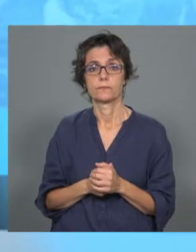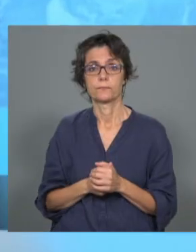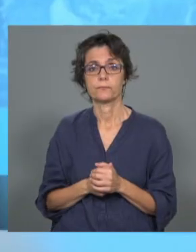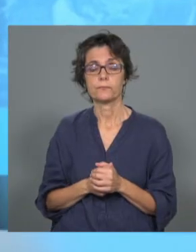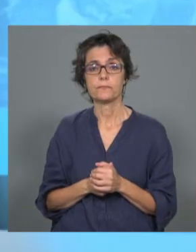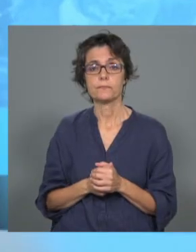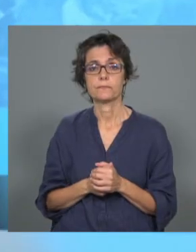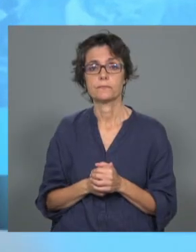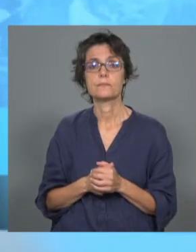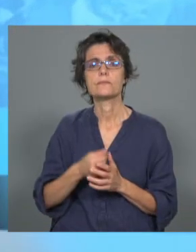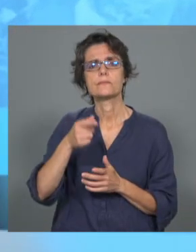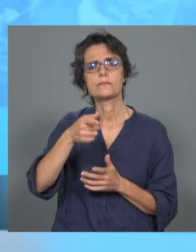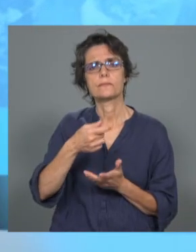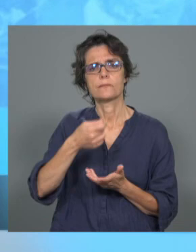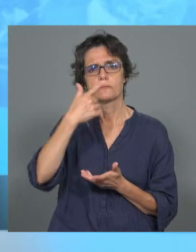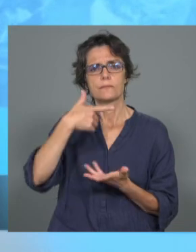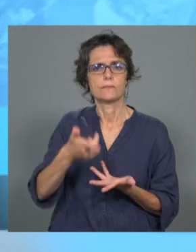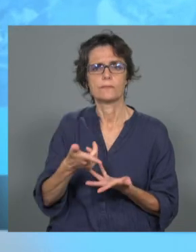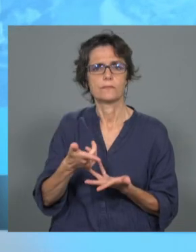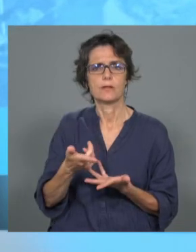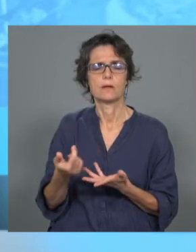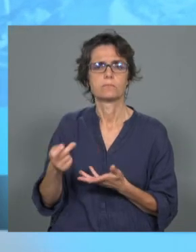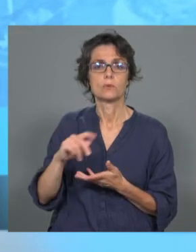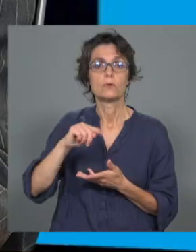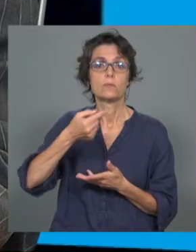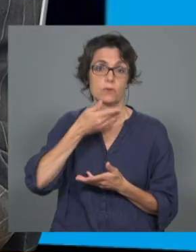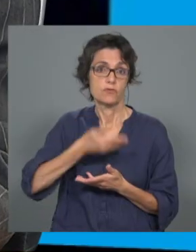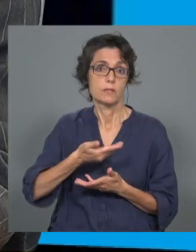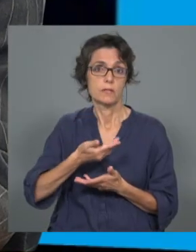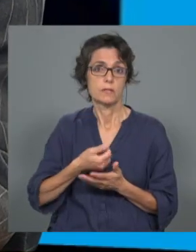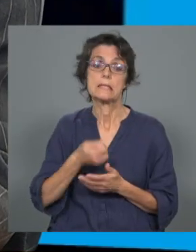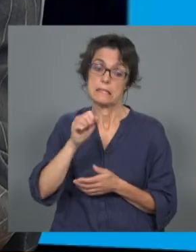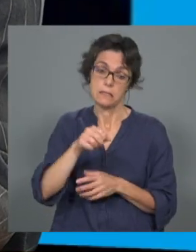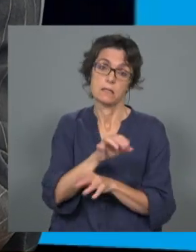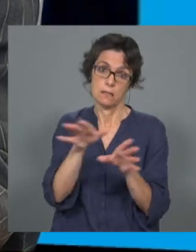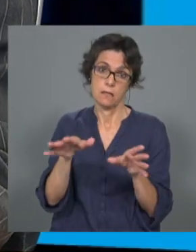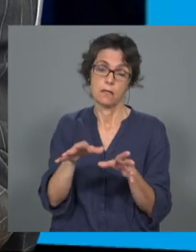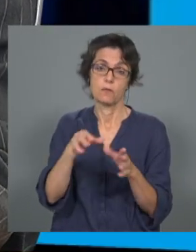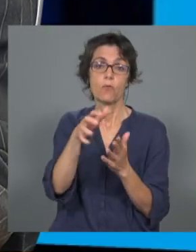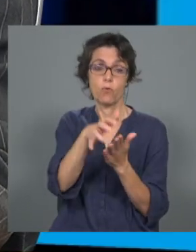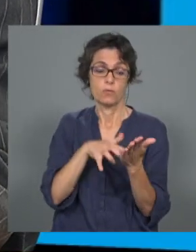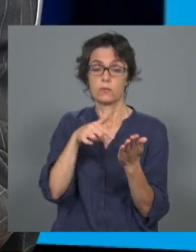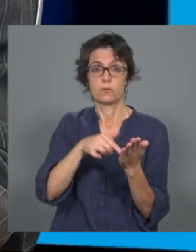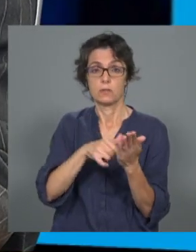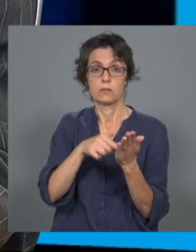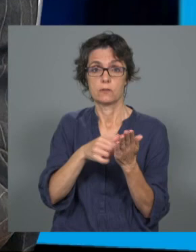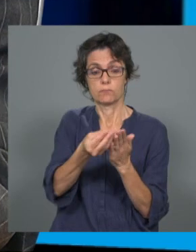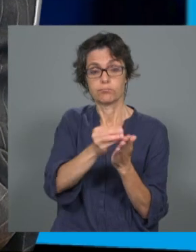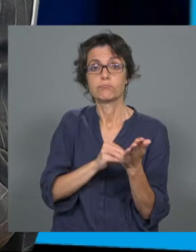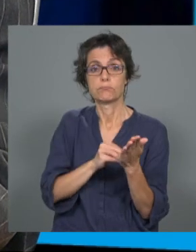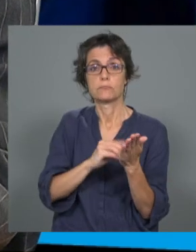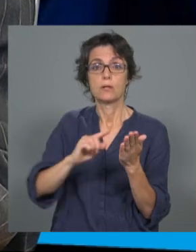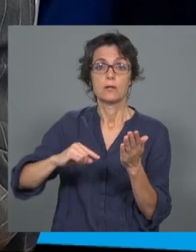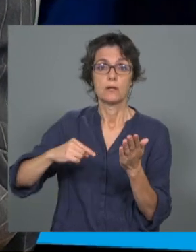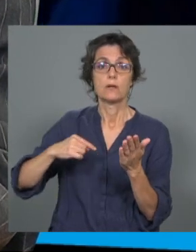uma narrativa que acontece depois de ter acontecido, depois de ter feito a experiência. Naturalmente que isto é uma narrativa que é